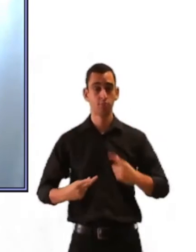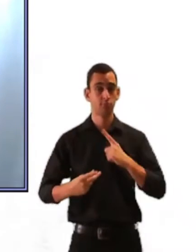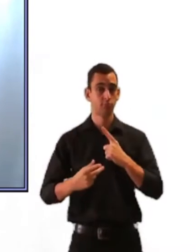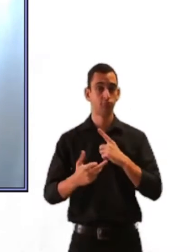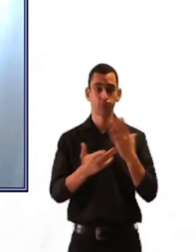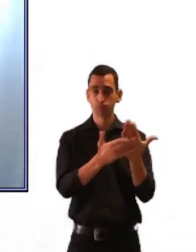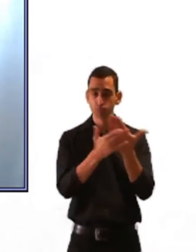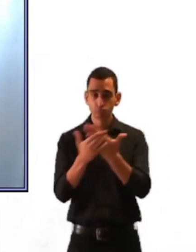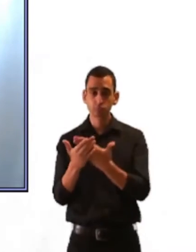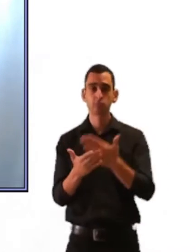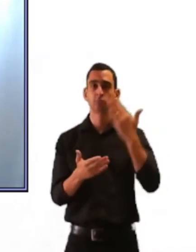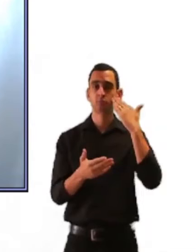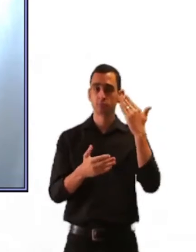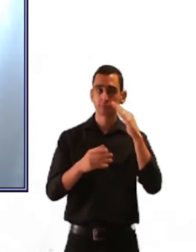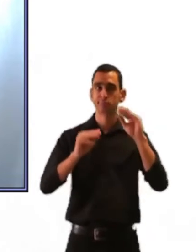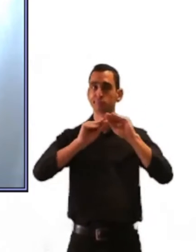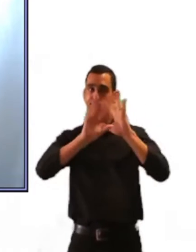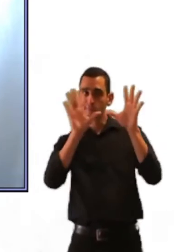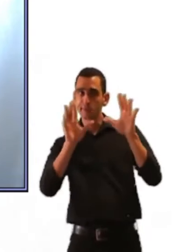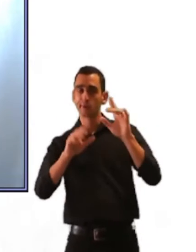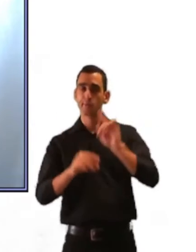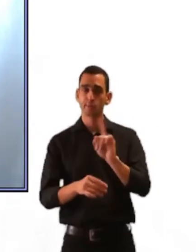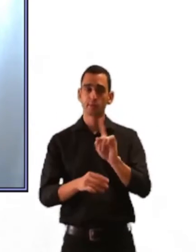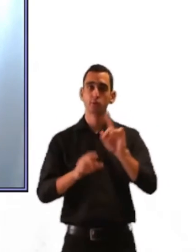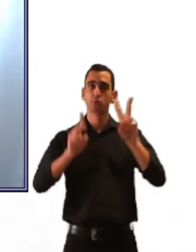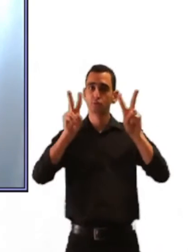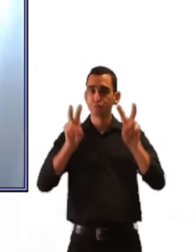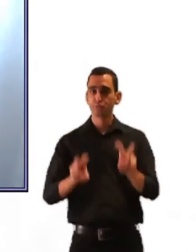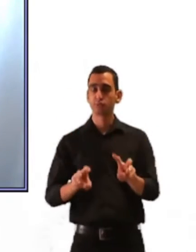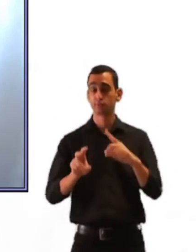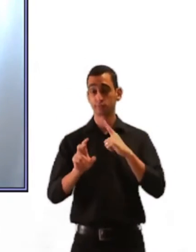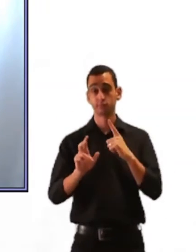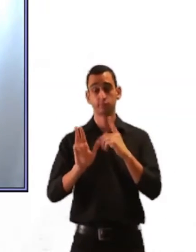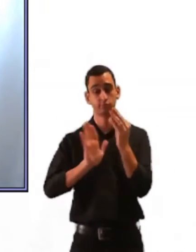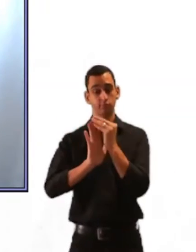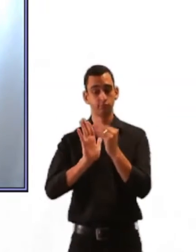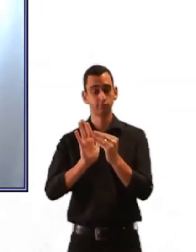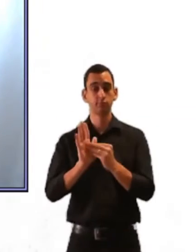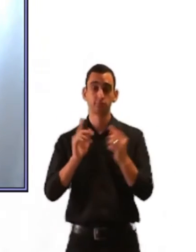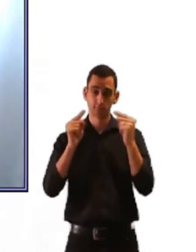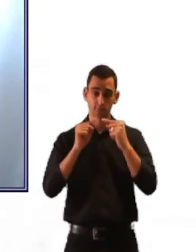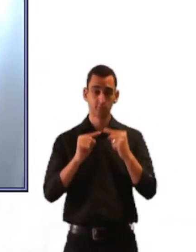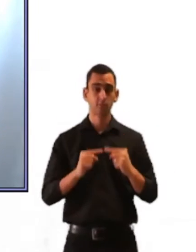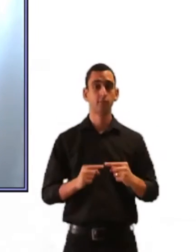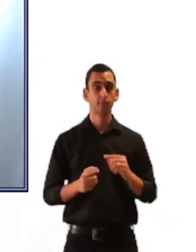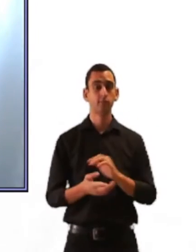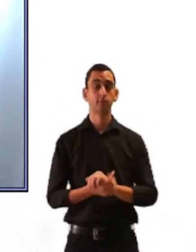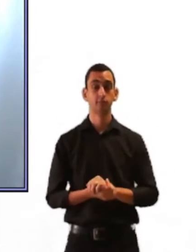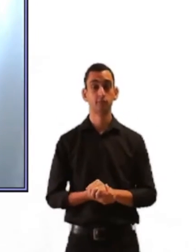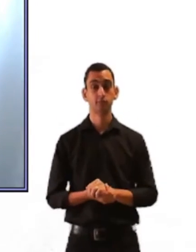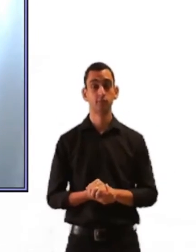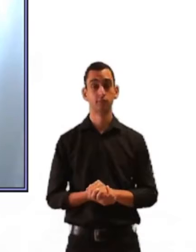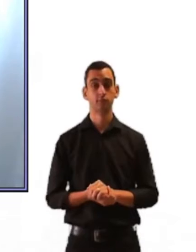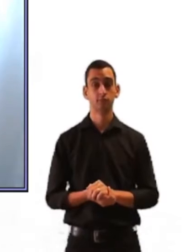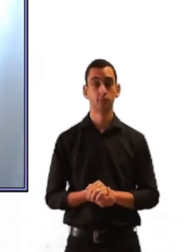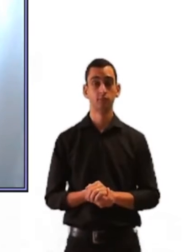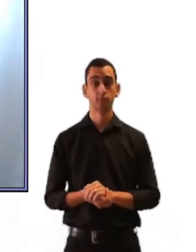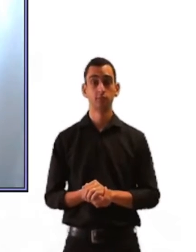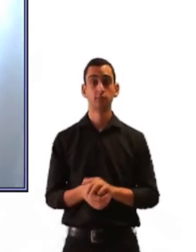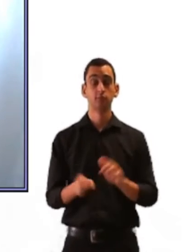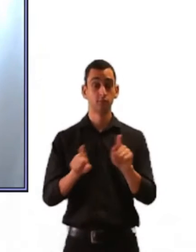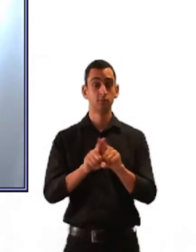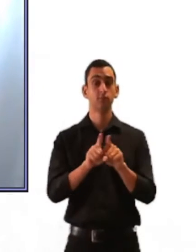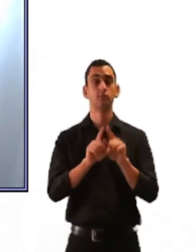interpretação subjetiva é do ser humano. E eles colocam uma questão interessante que é muito